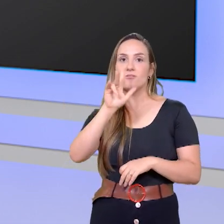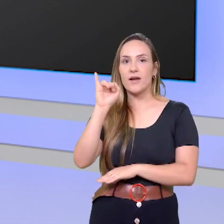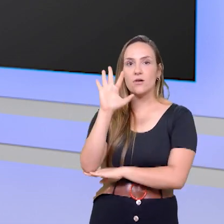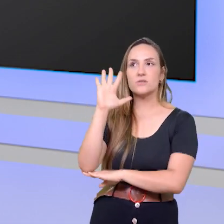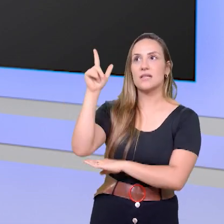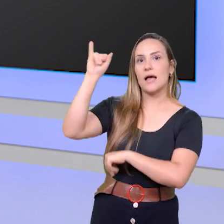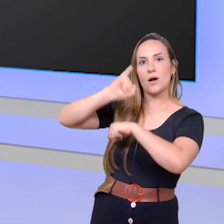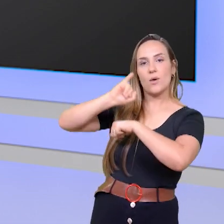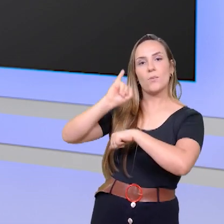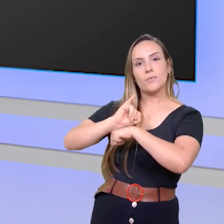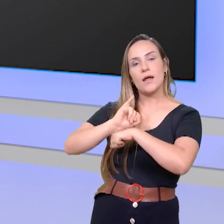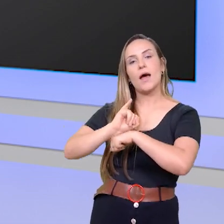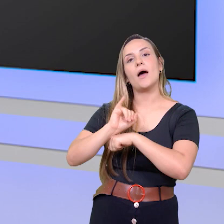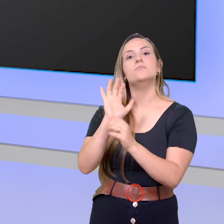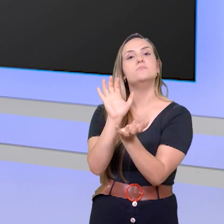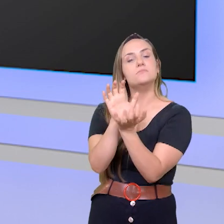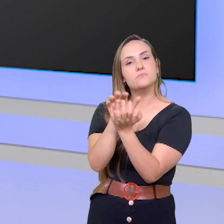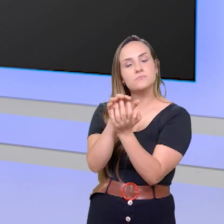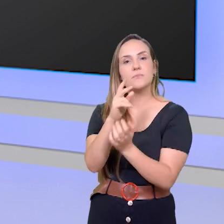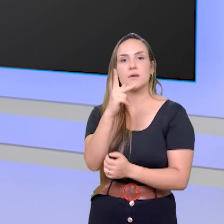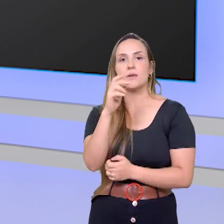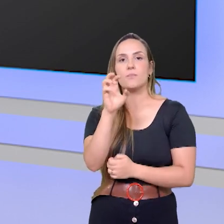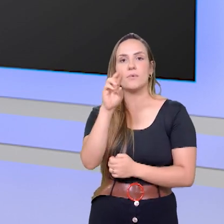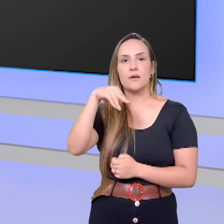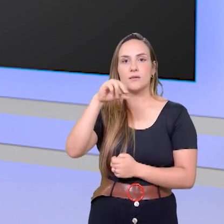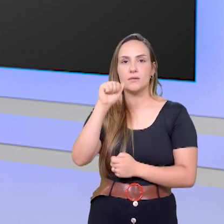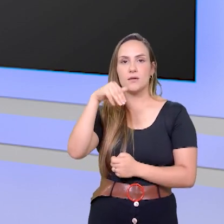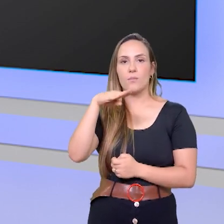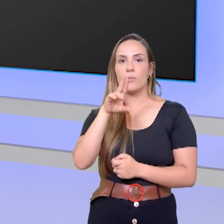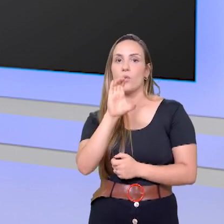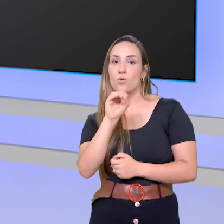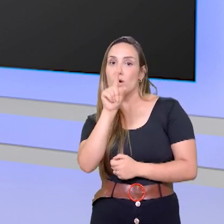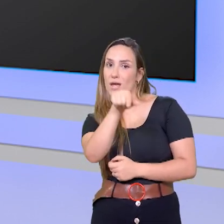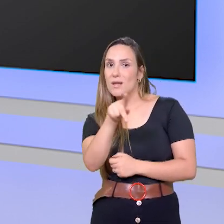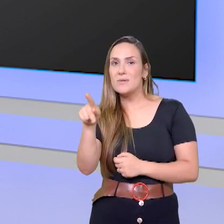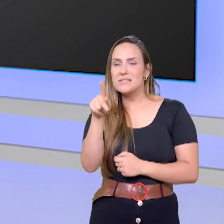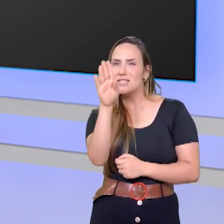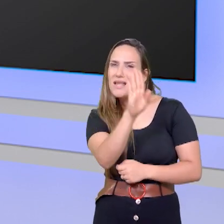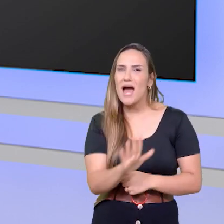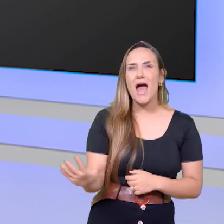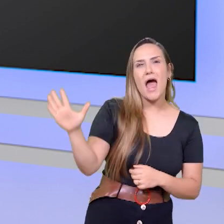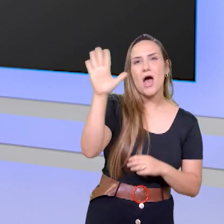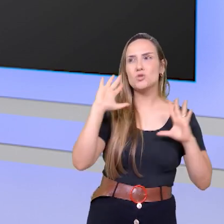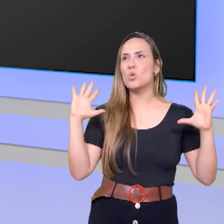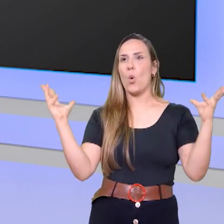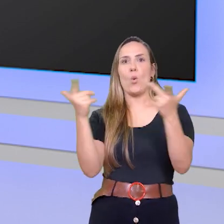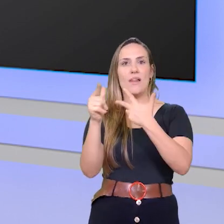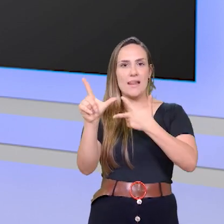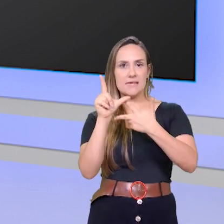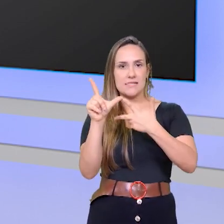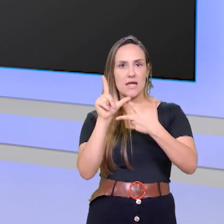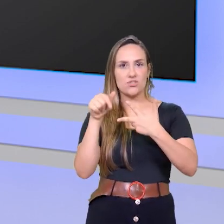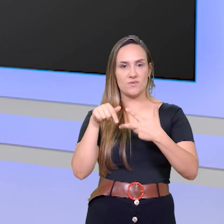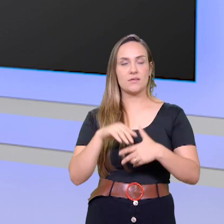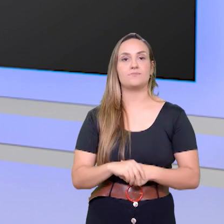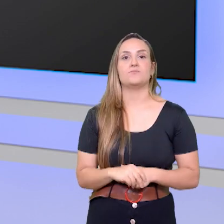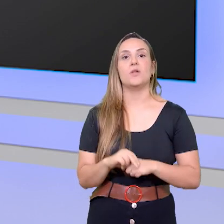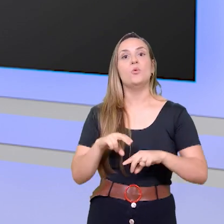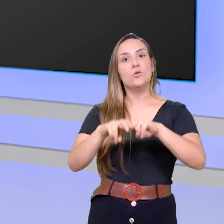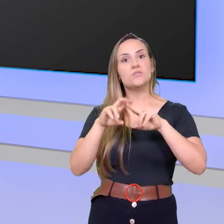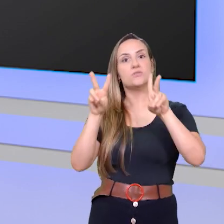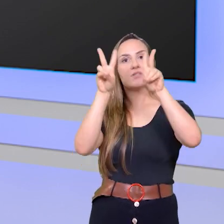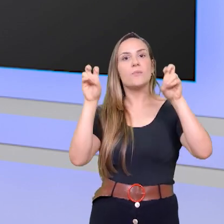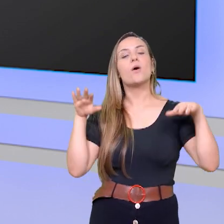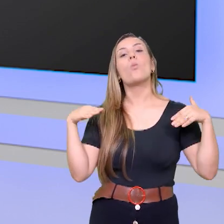capital pernambucana. Lídio Lopes é o presidente nacional da União dos Legisladores e Legislativos